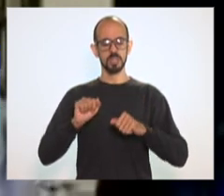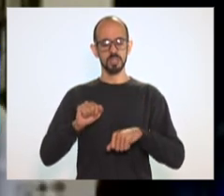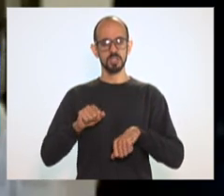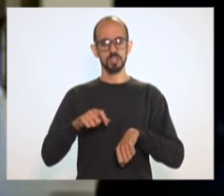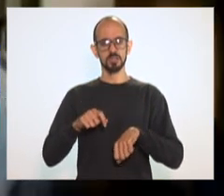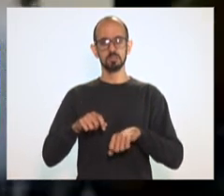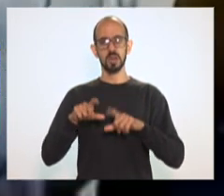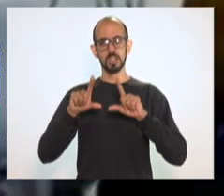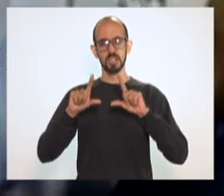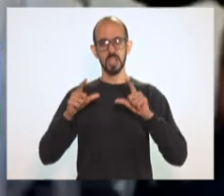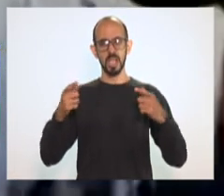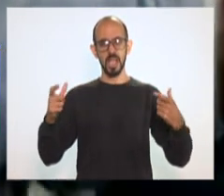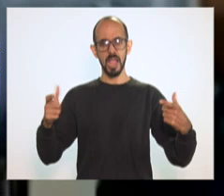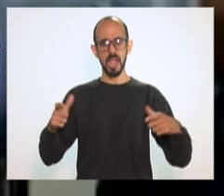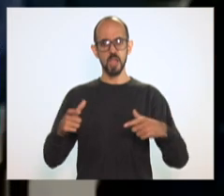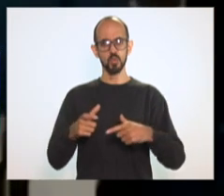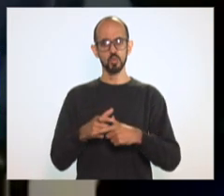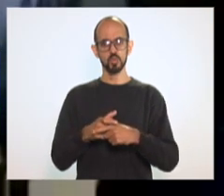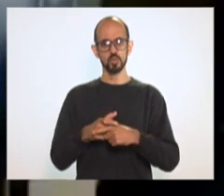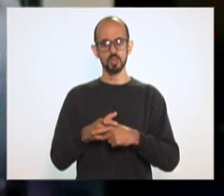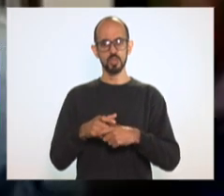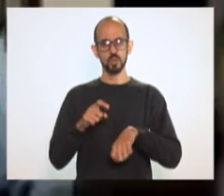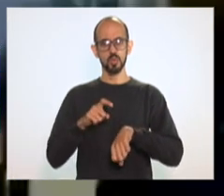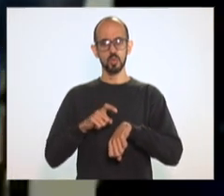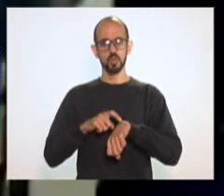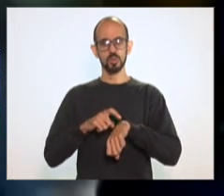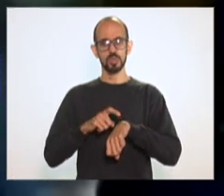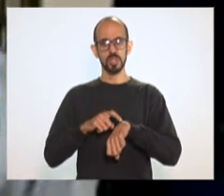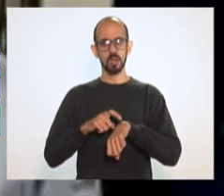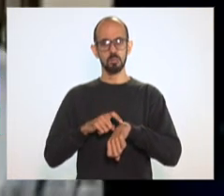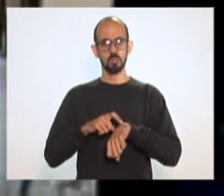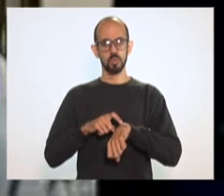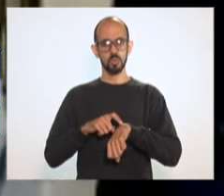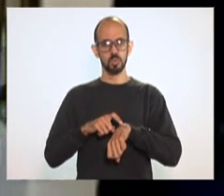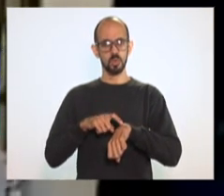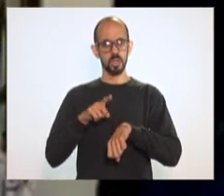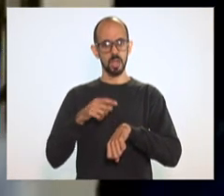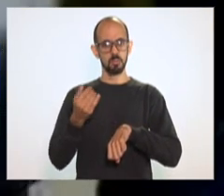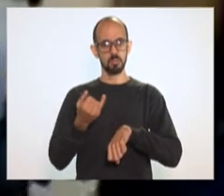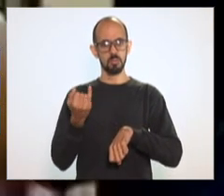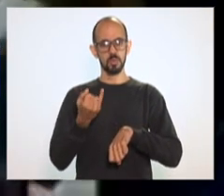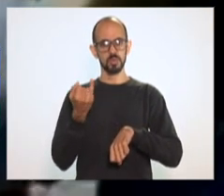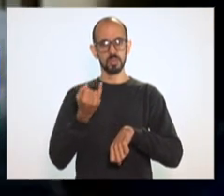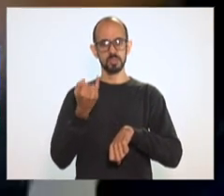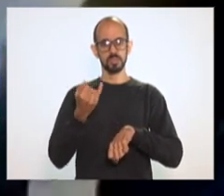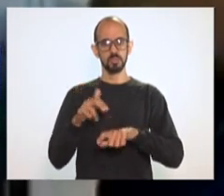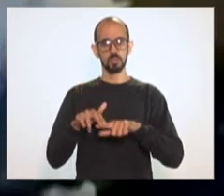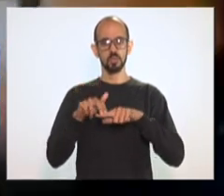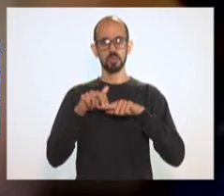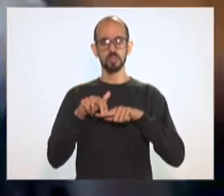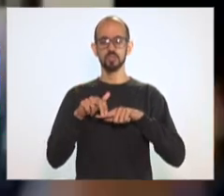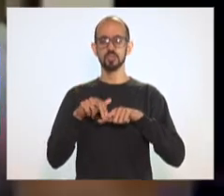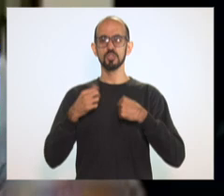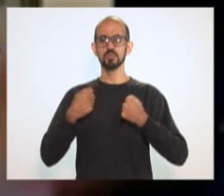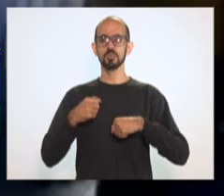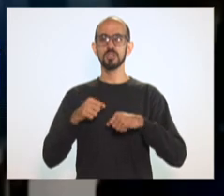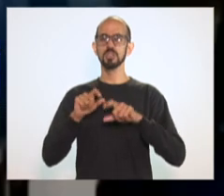reduzir o maior tempo dela existir é fundamental e para isso tem que se evitar